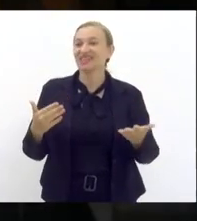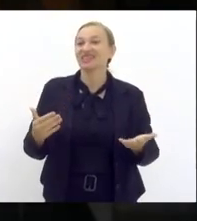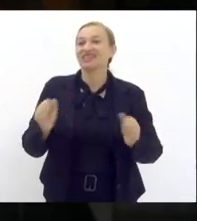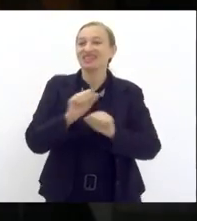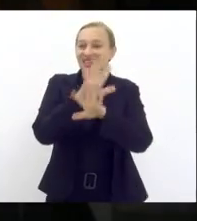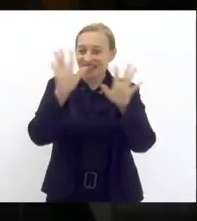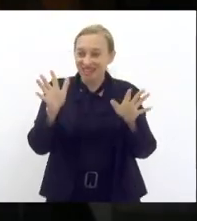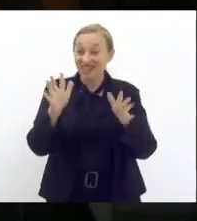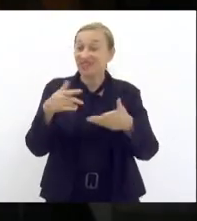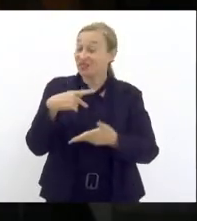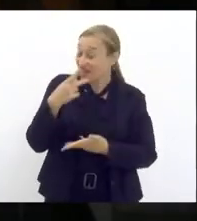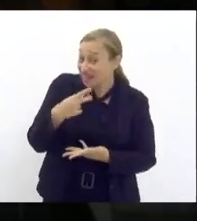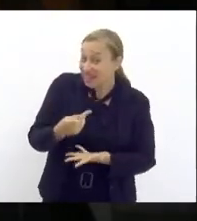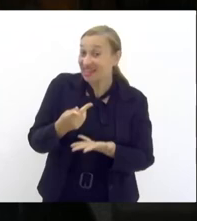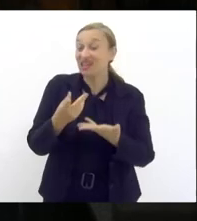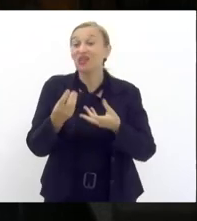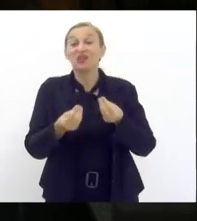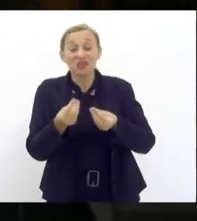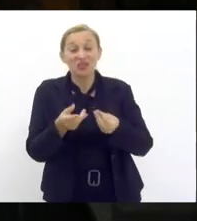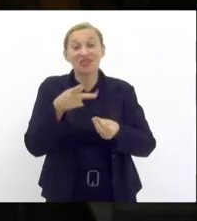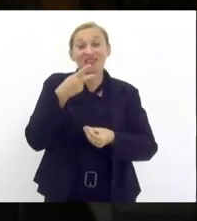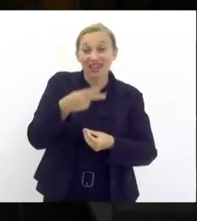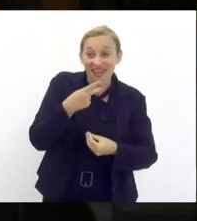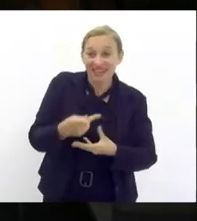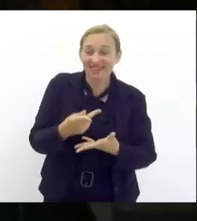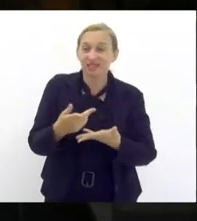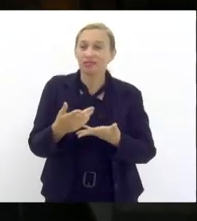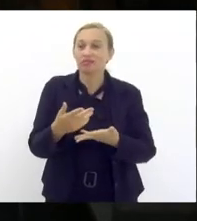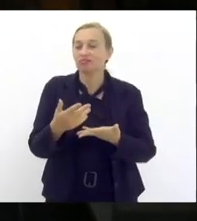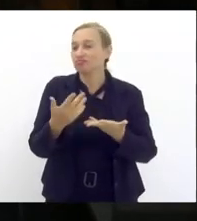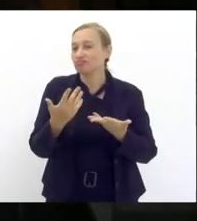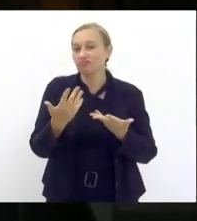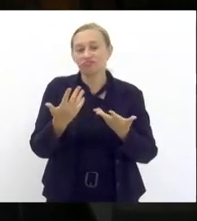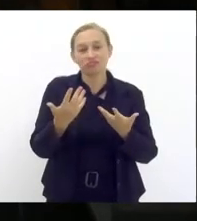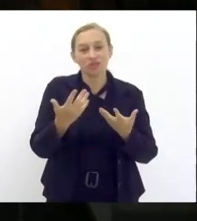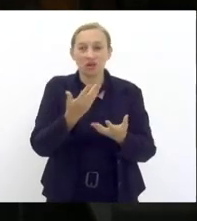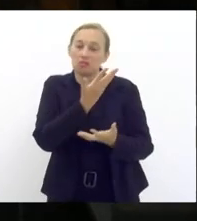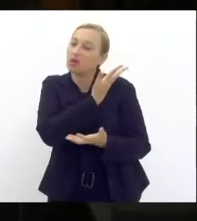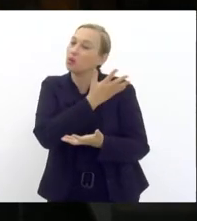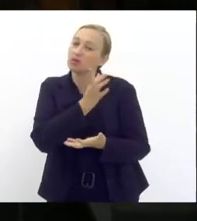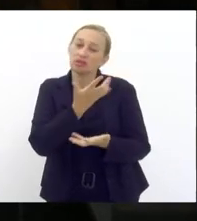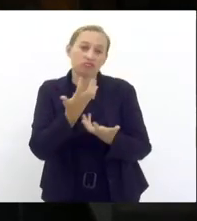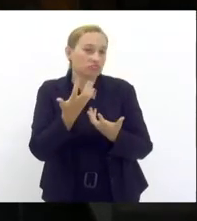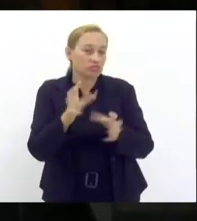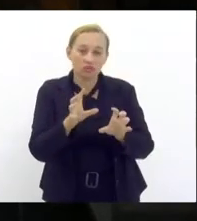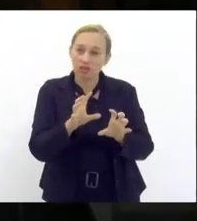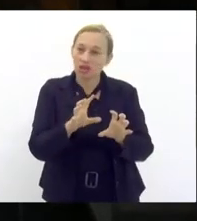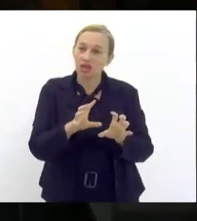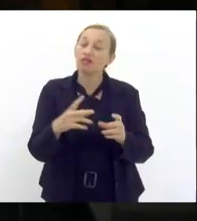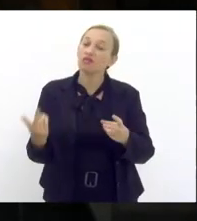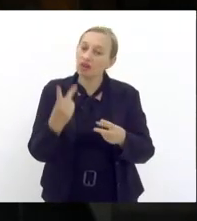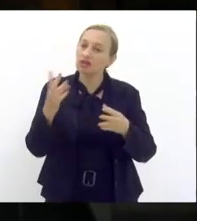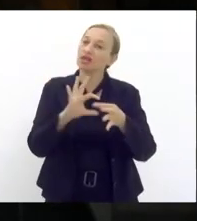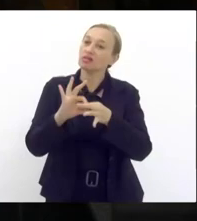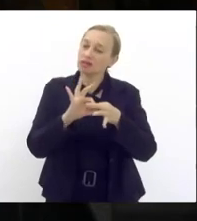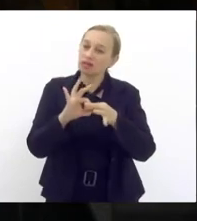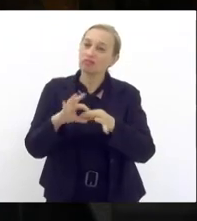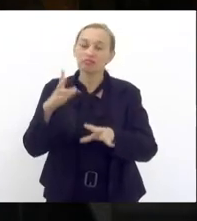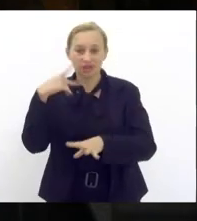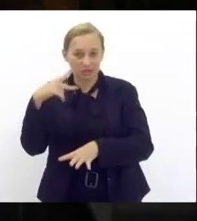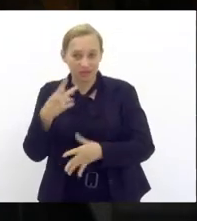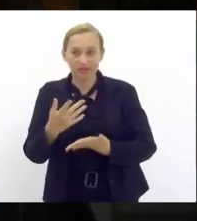claro o que eu falei, a forma que eu falei, e sem querer ofender ninguém, muito pelo contrário, valorizando a união aqui desse